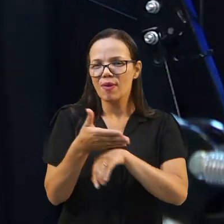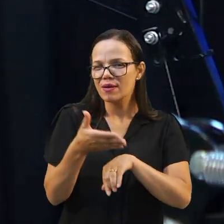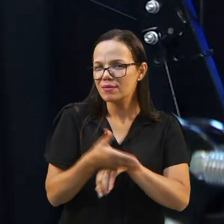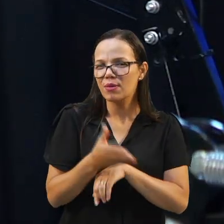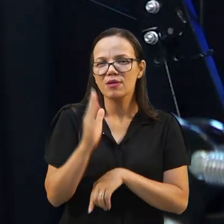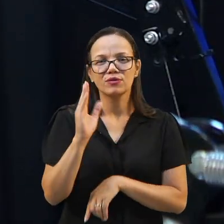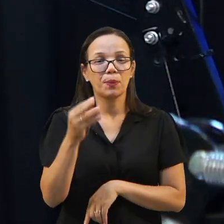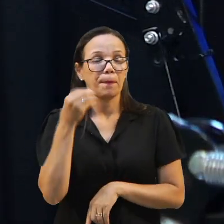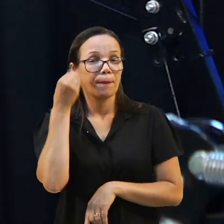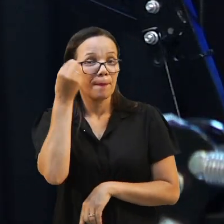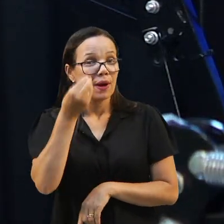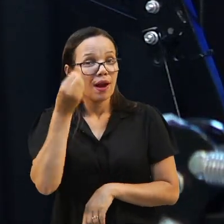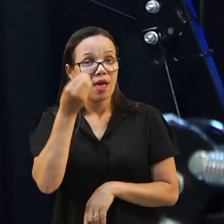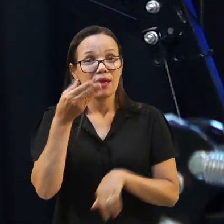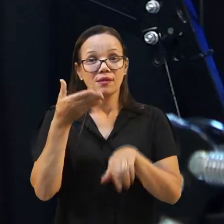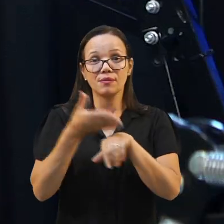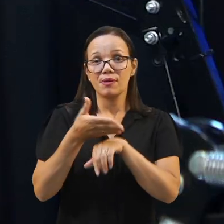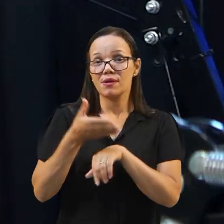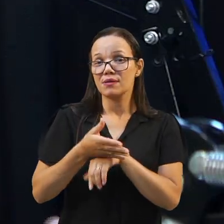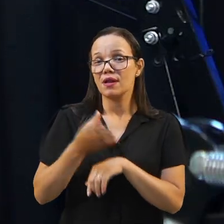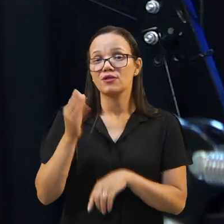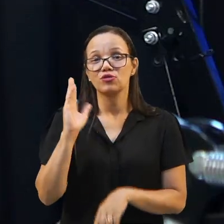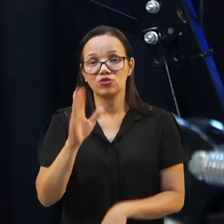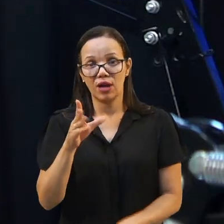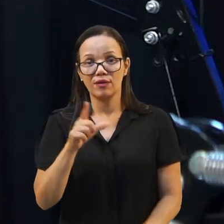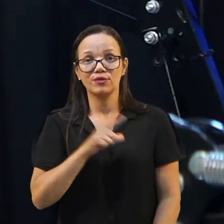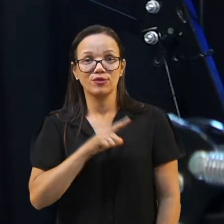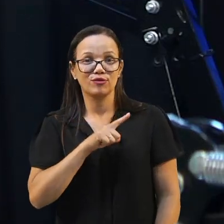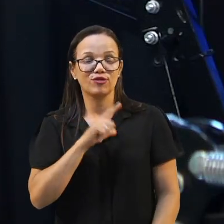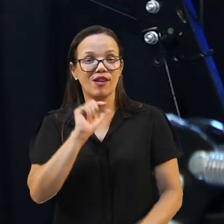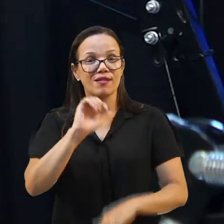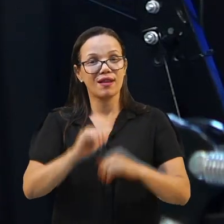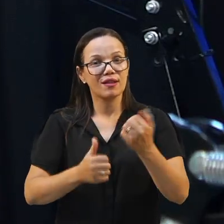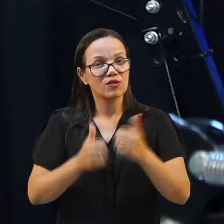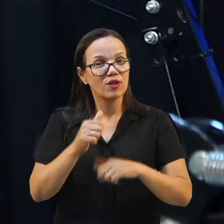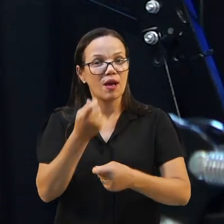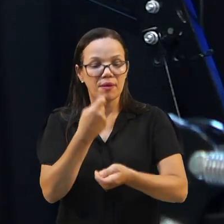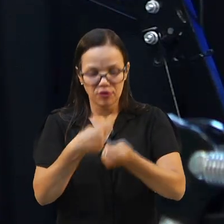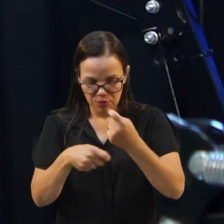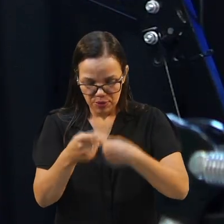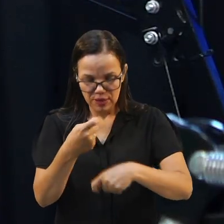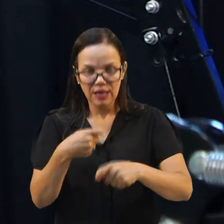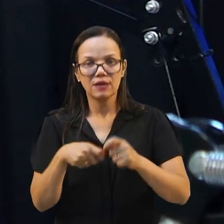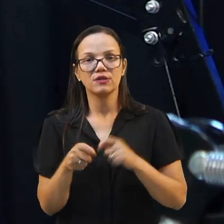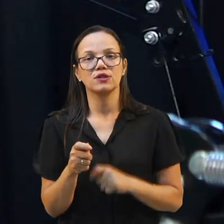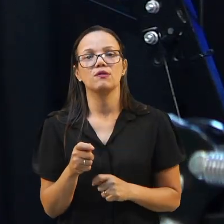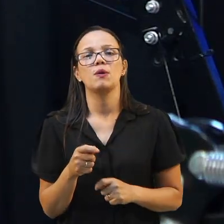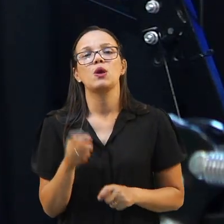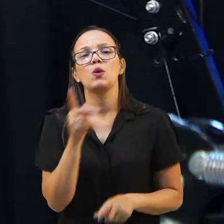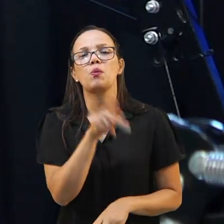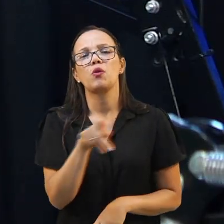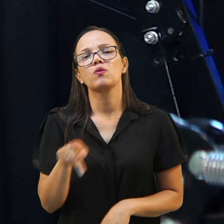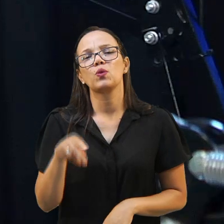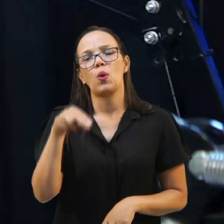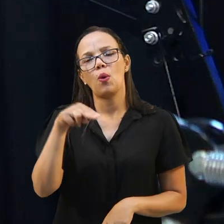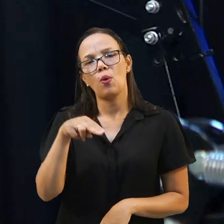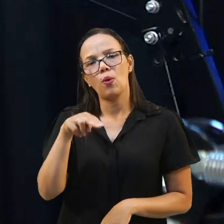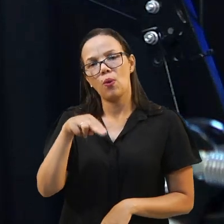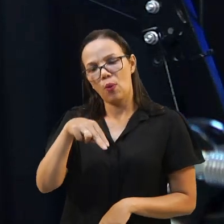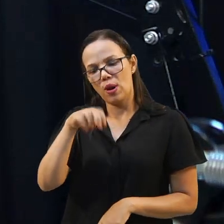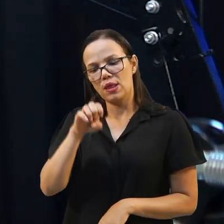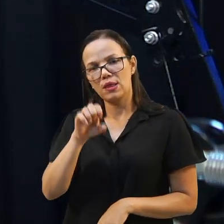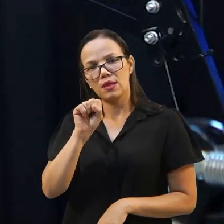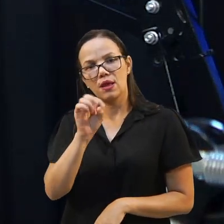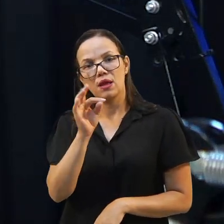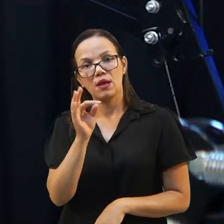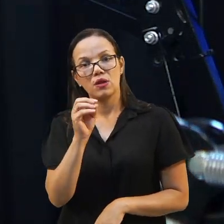tinha tido experiências nas atividades administrativas, e o professor Nestor